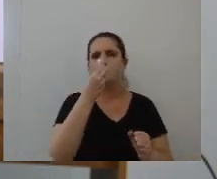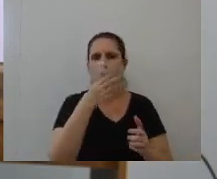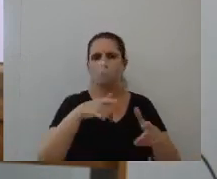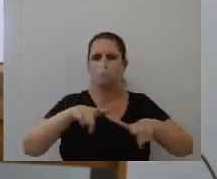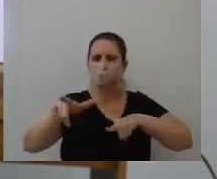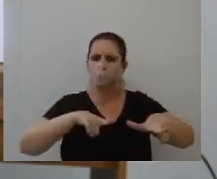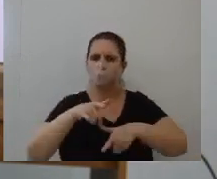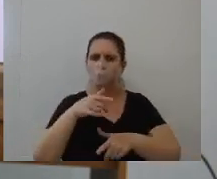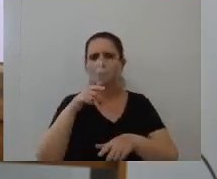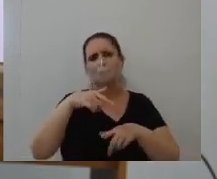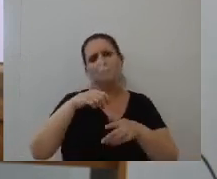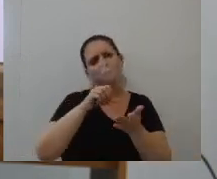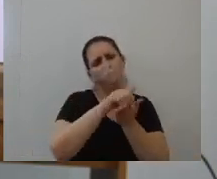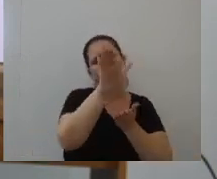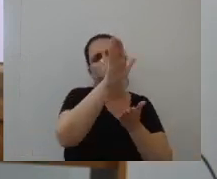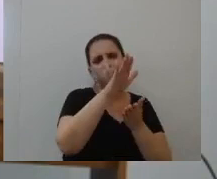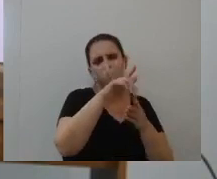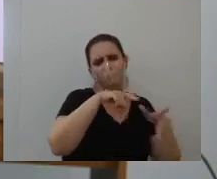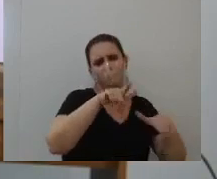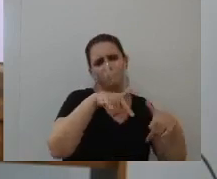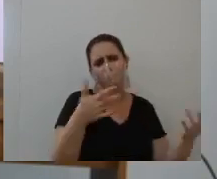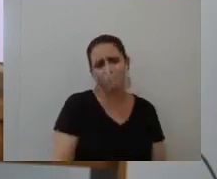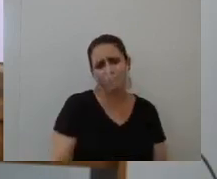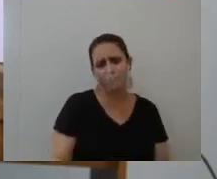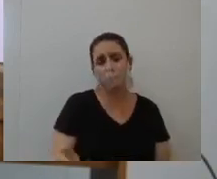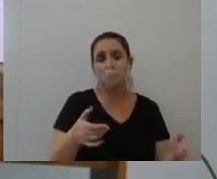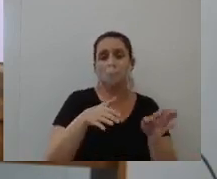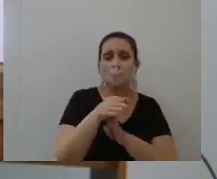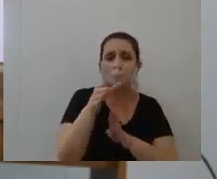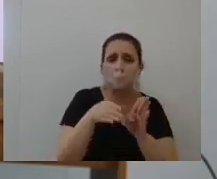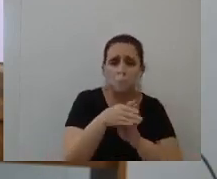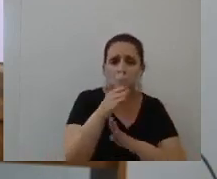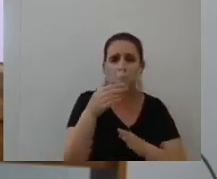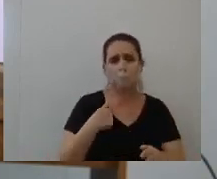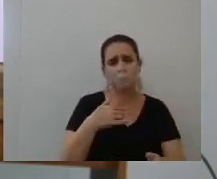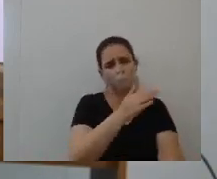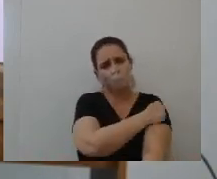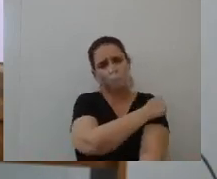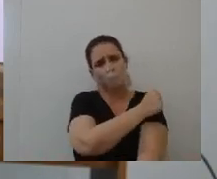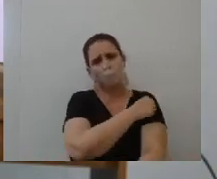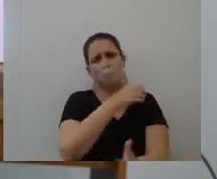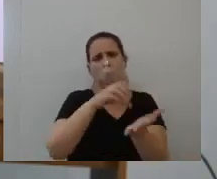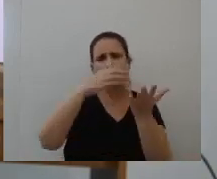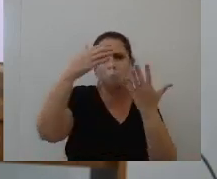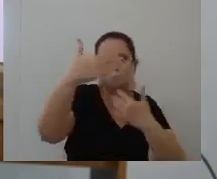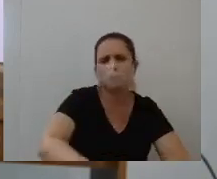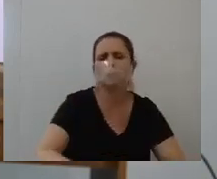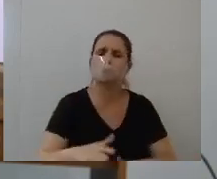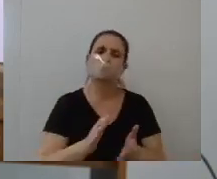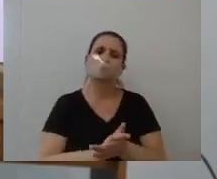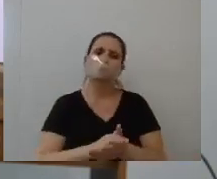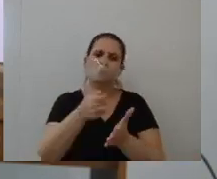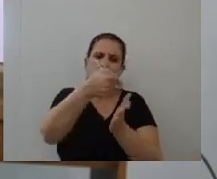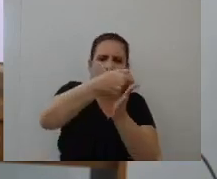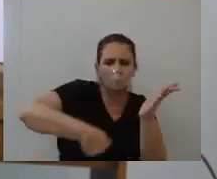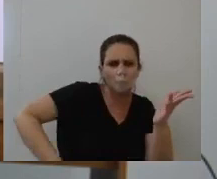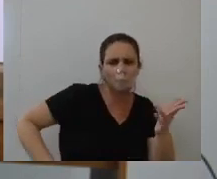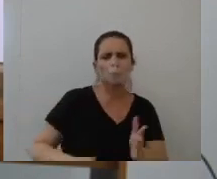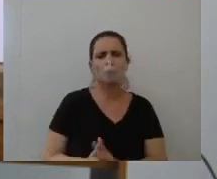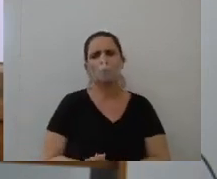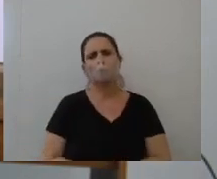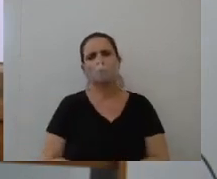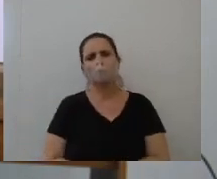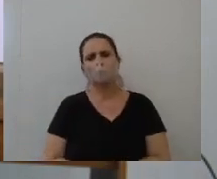foi demitido. Então a dica que eu sempre dou para os meus alunos, na hora que vão fazer provas de concurso público, na hora da redação,